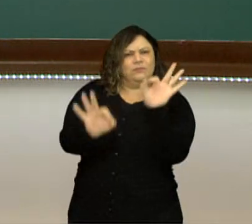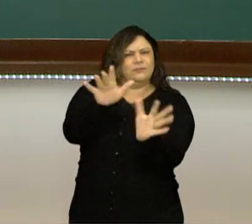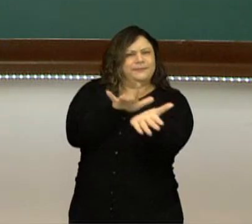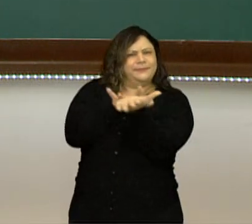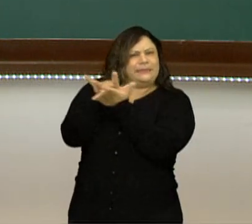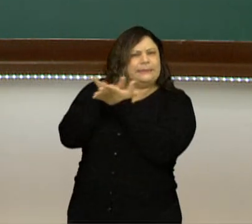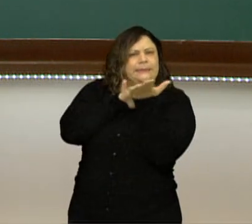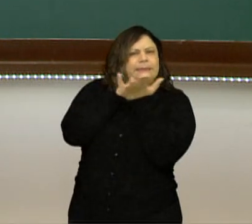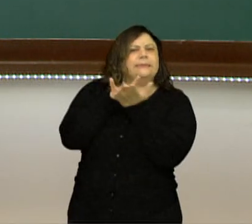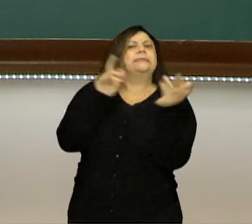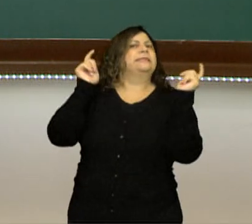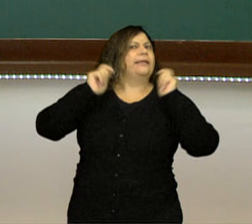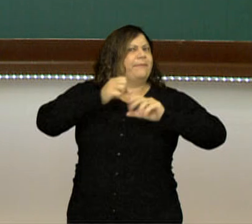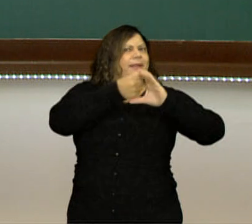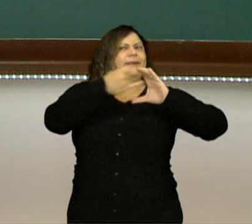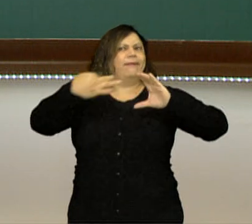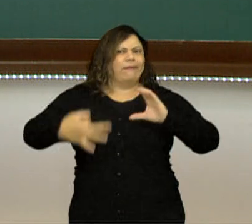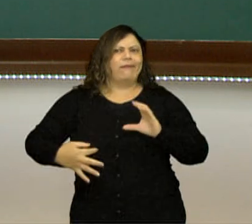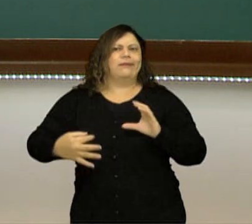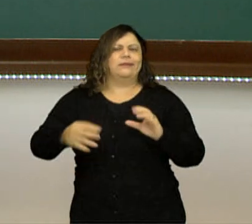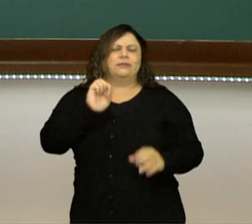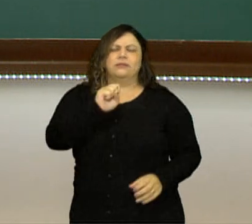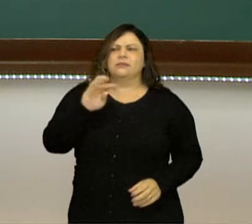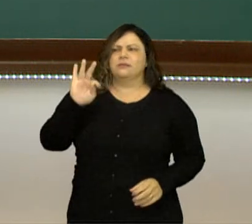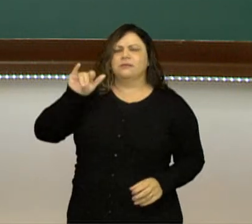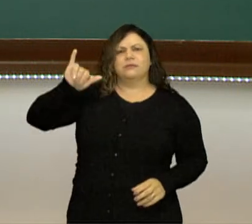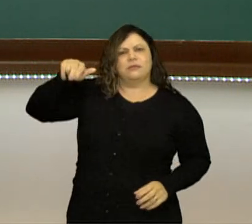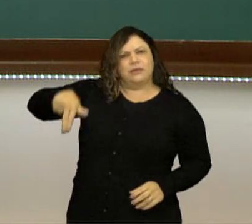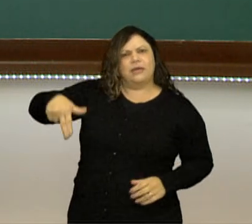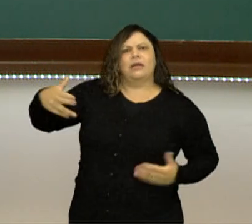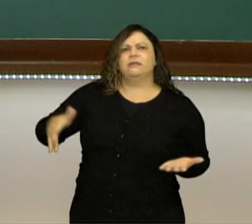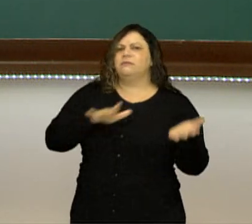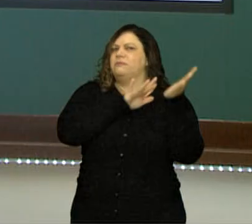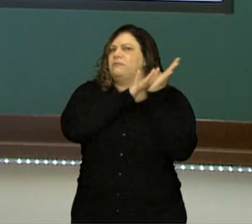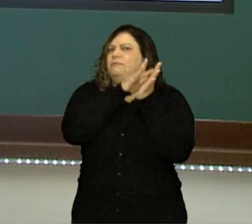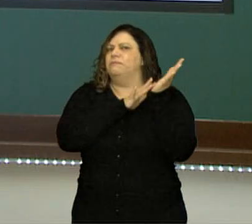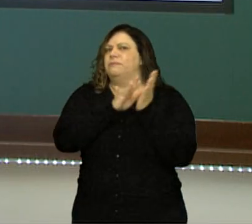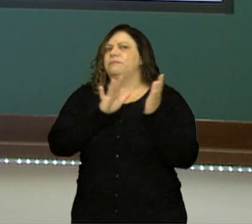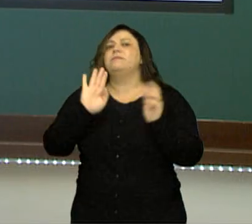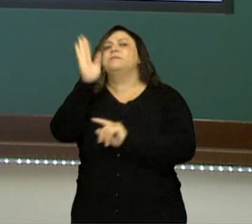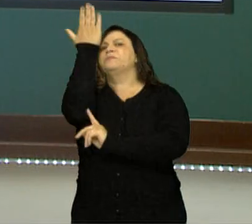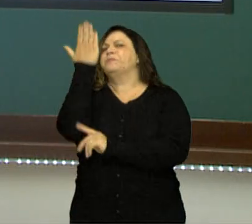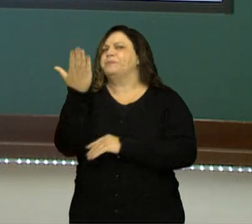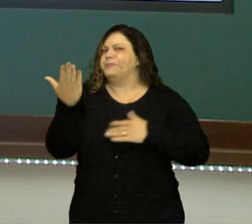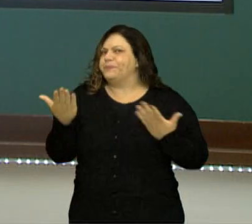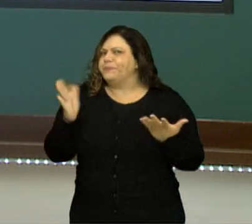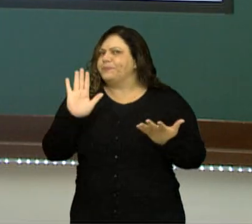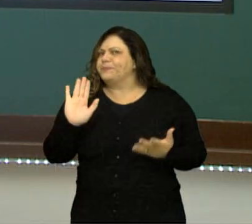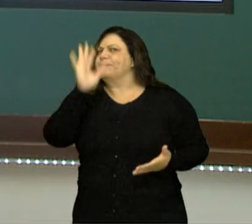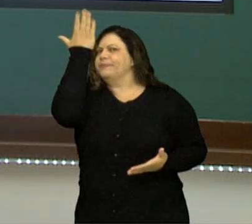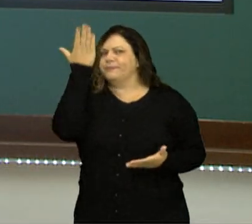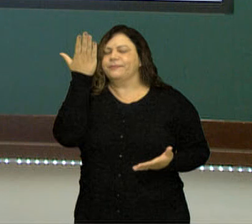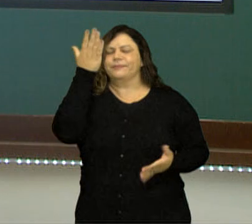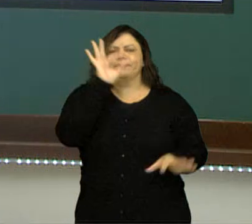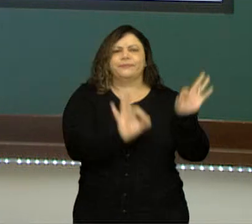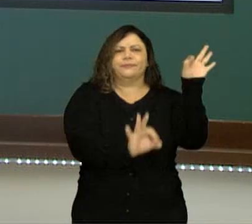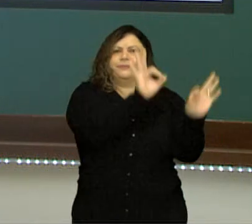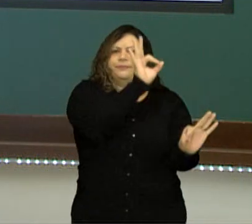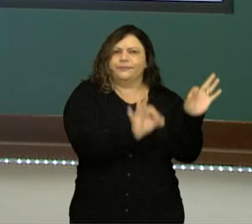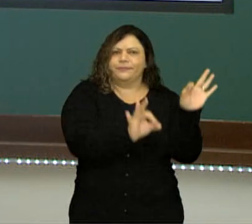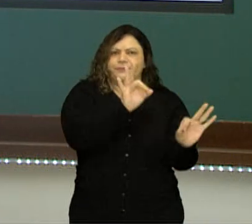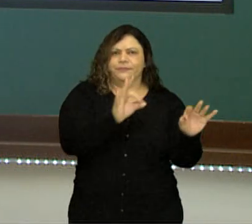forjados também era uma característica do governo do Stalin. Forjar, meio que falsificar os julgamentos.